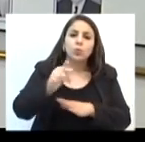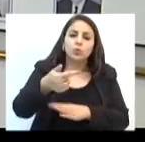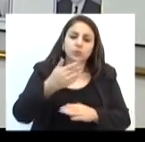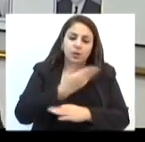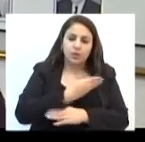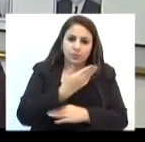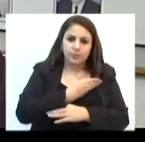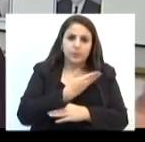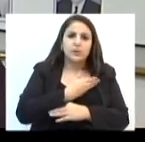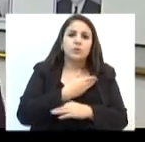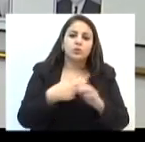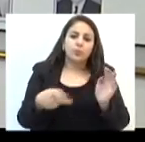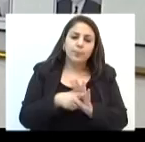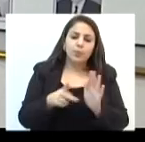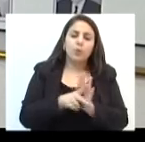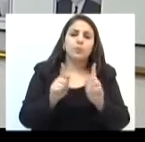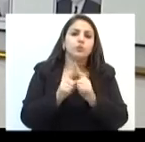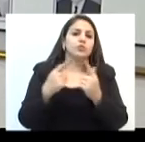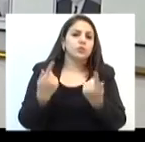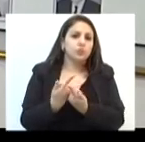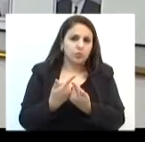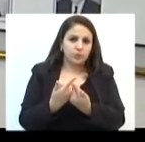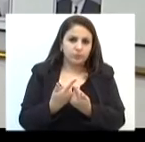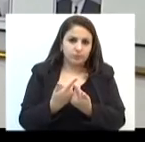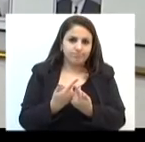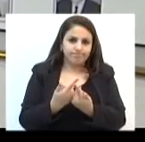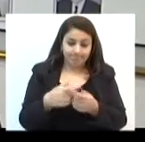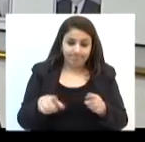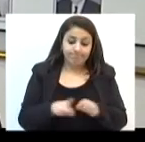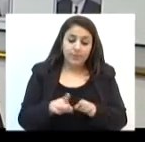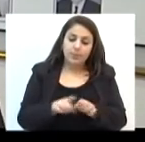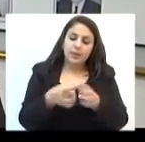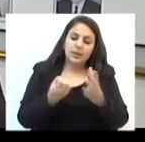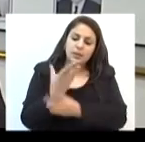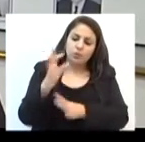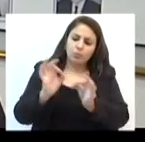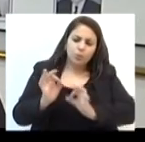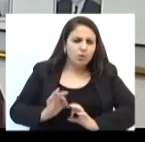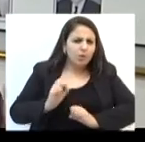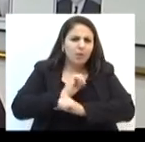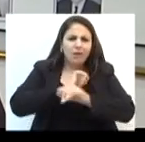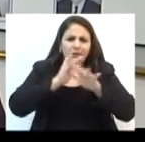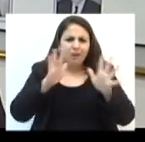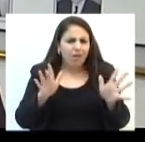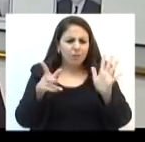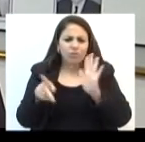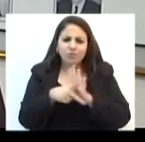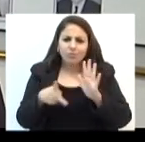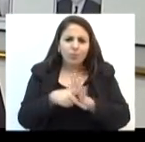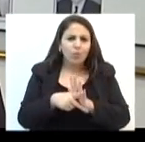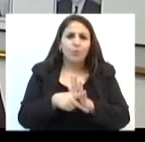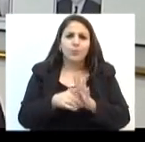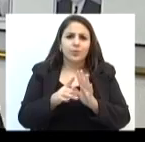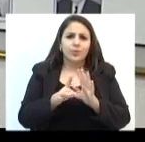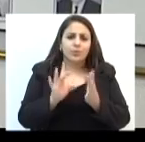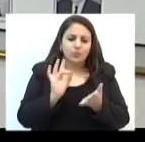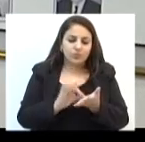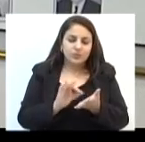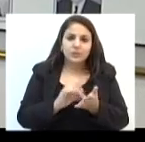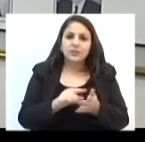Os próximos amigos dos gestores da época. E se criou programas muito claros, definidos,